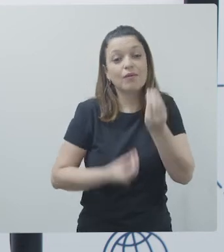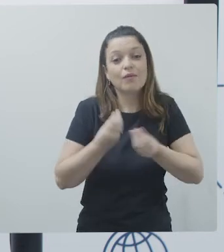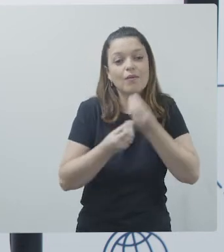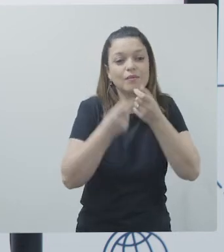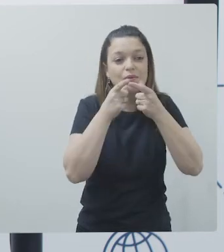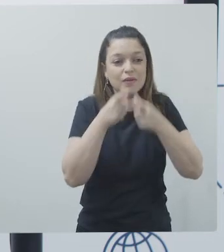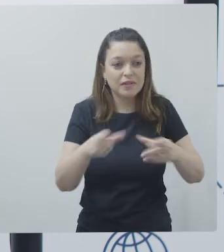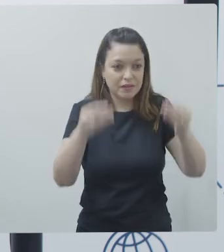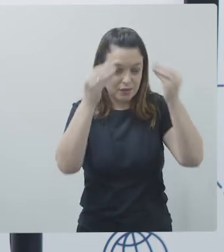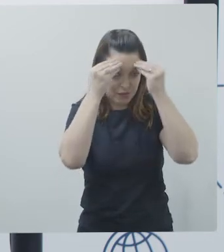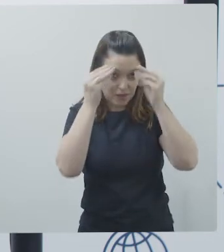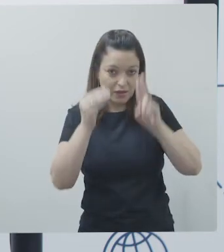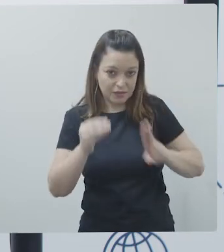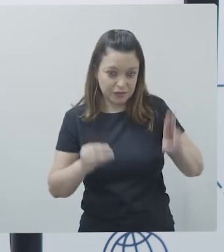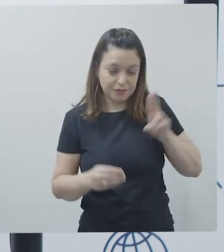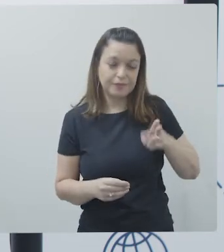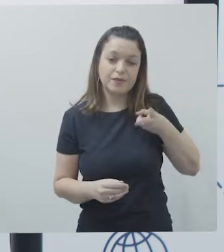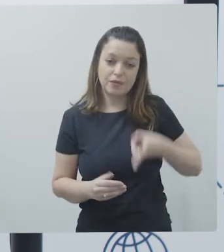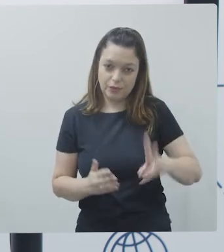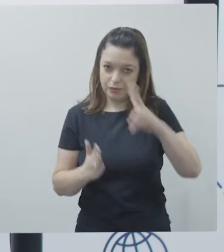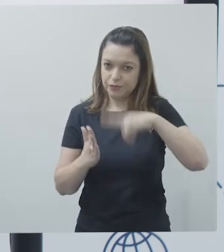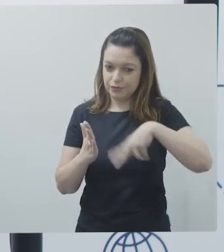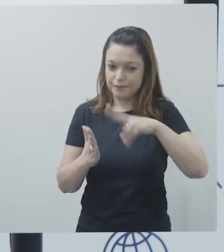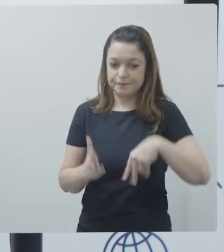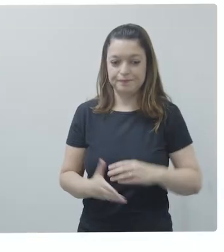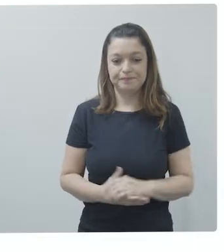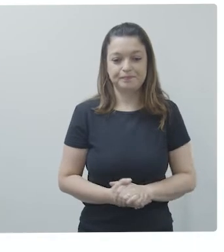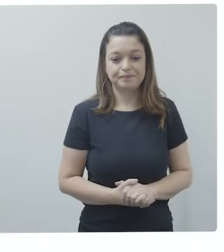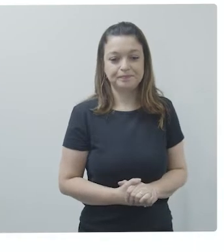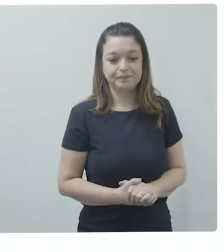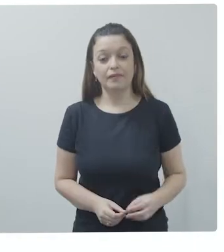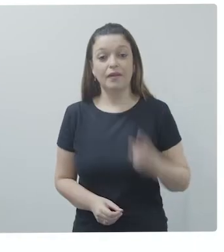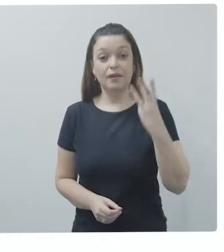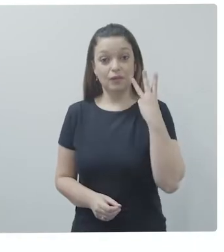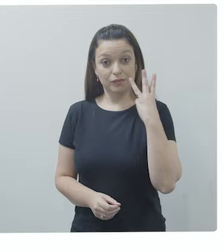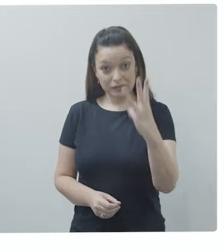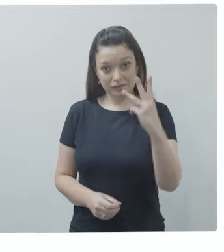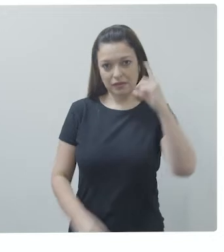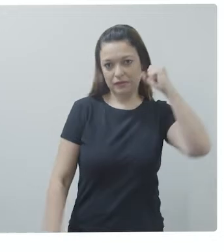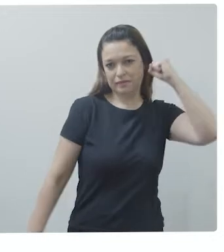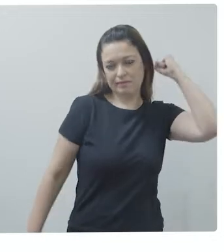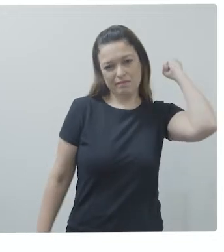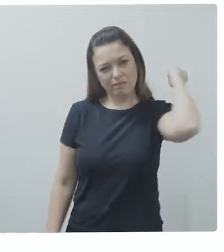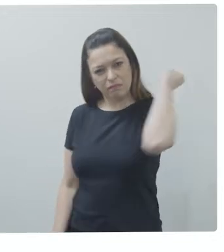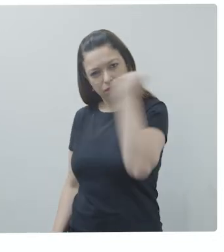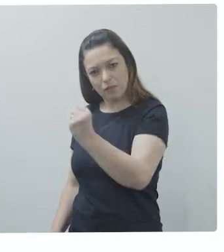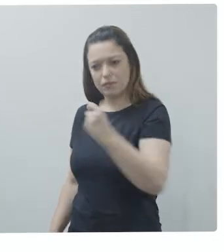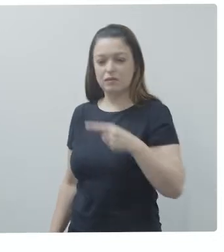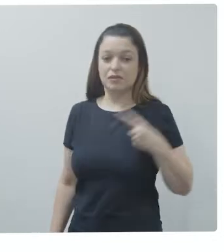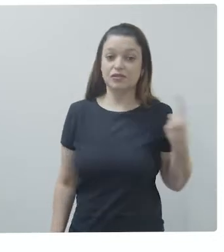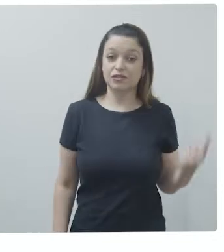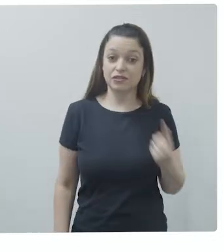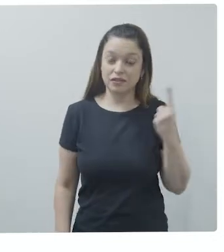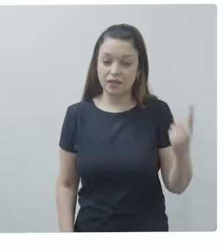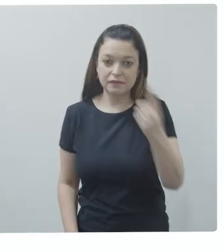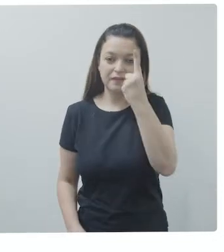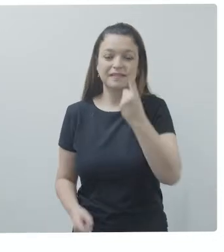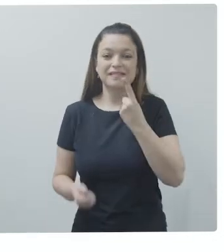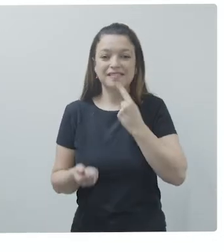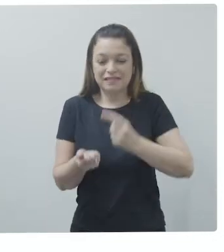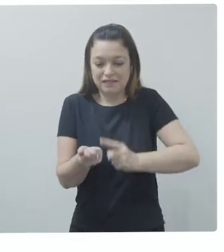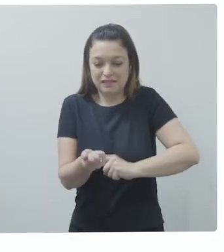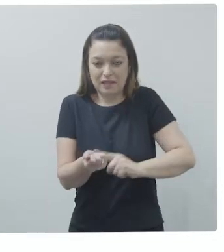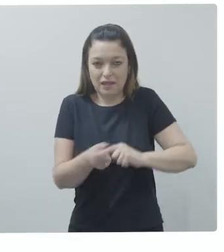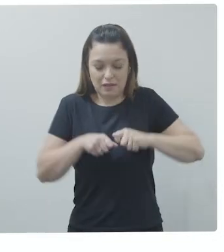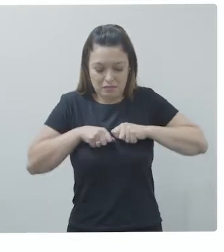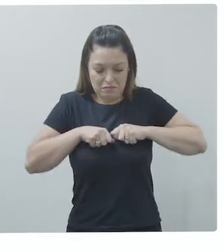sendo utilizada. Mas vamos continuar a nossa história. Os três apunhalaram o enorme gigante. Sangue rompeu do